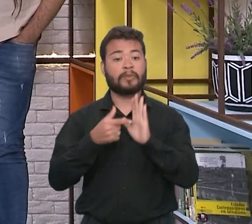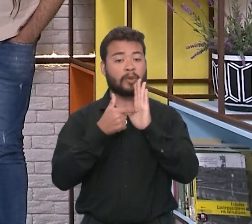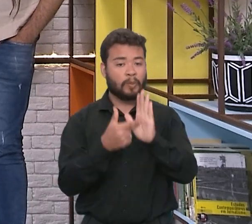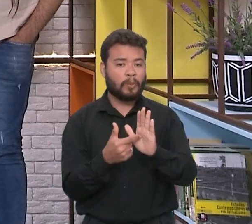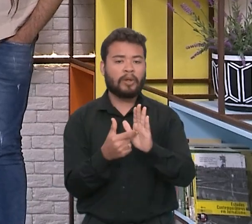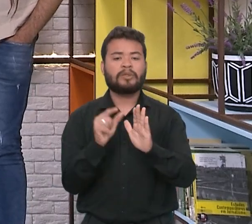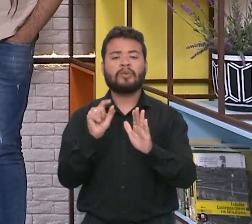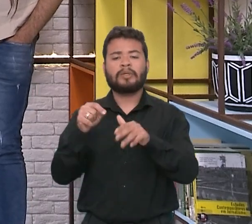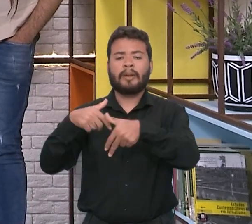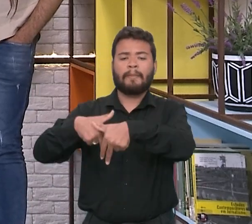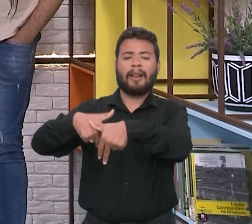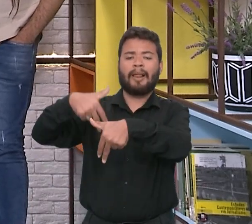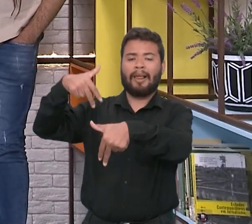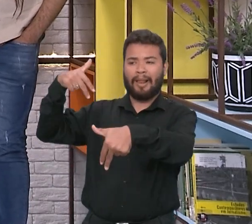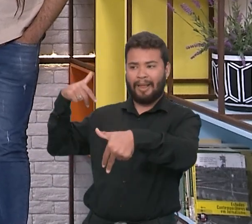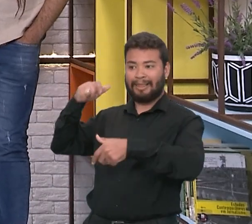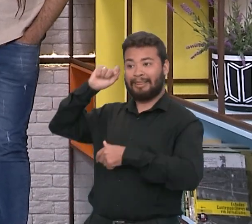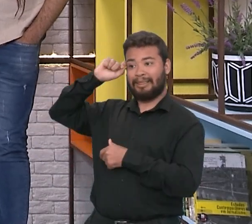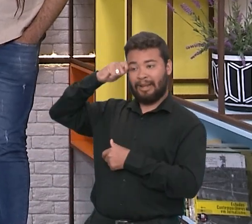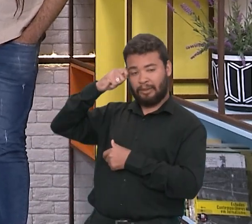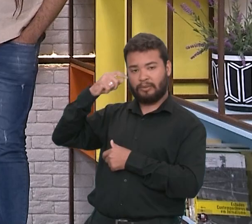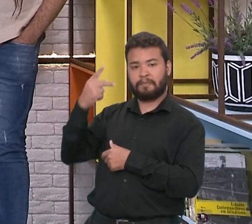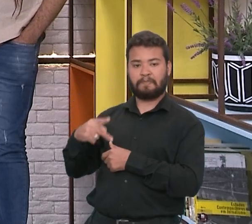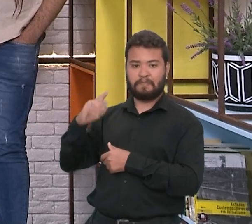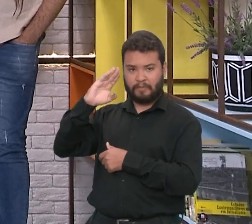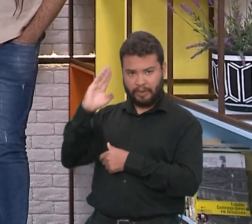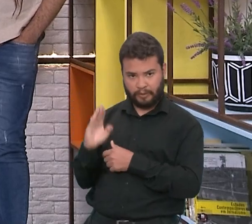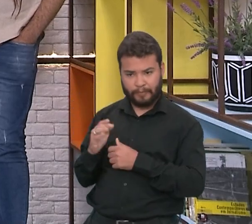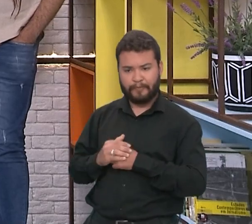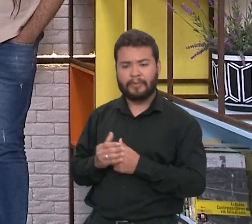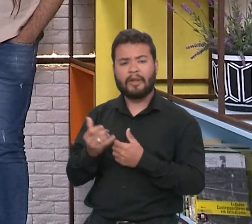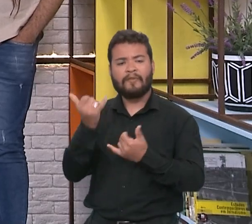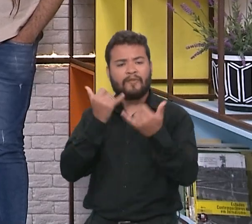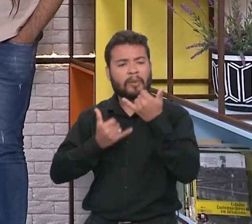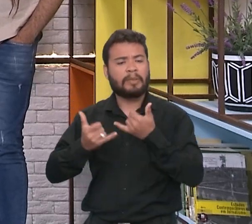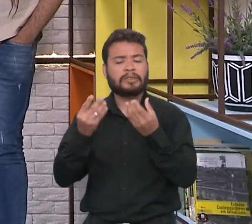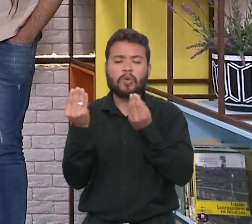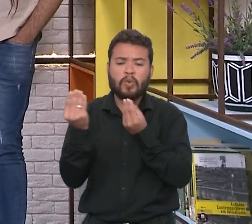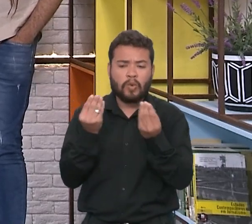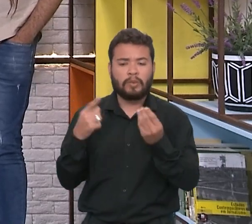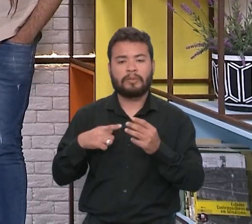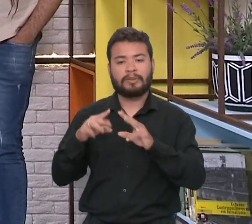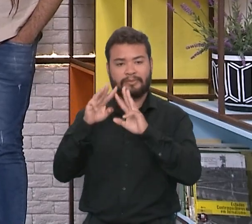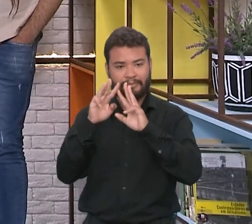negra no Brasil. Para mais informações sobre esse evento, acesse o site